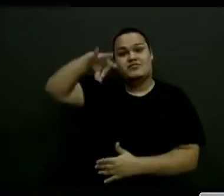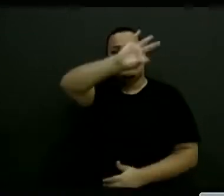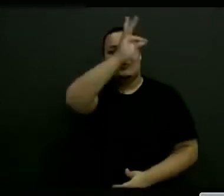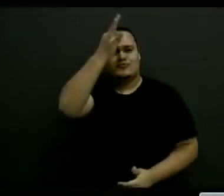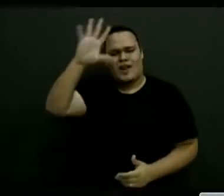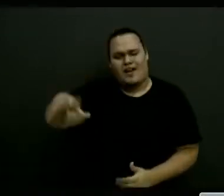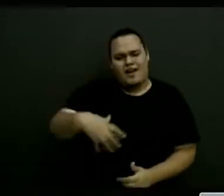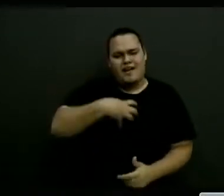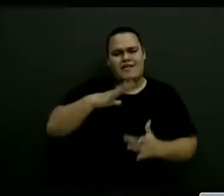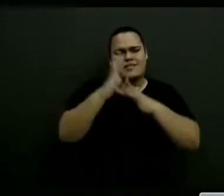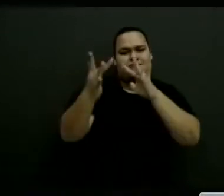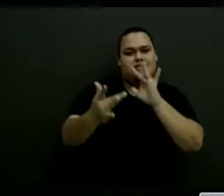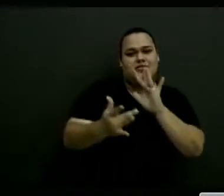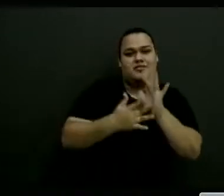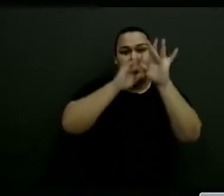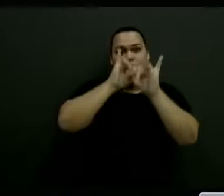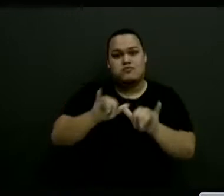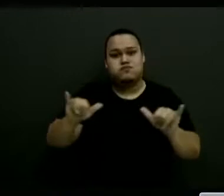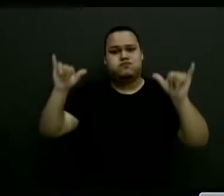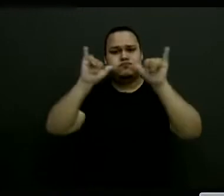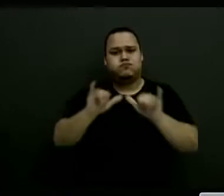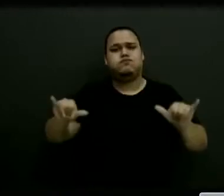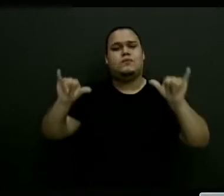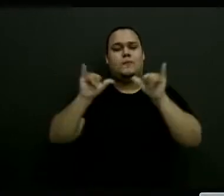A fama de Jesus se estendeu.